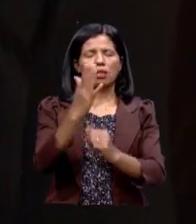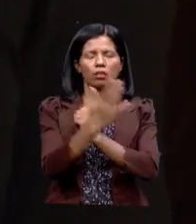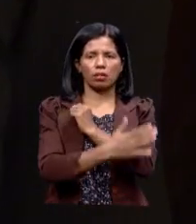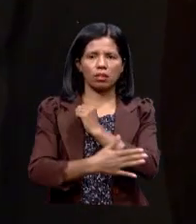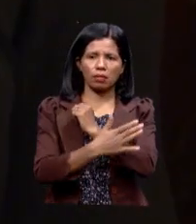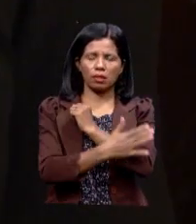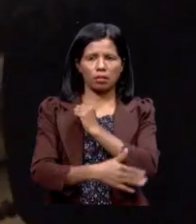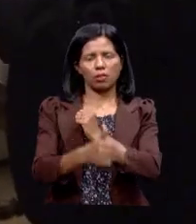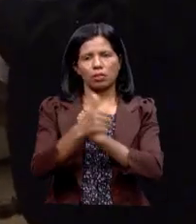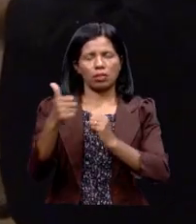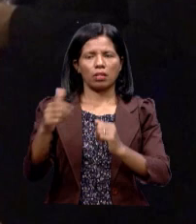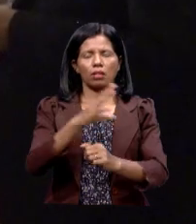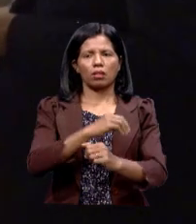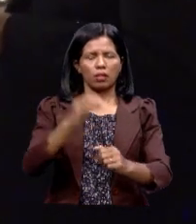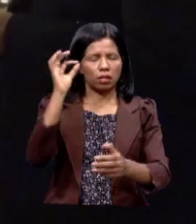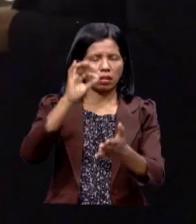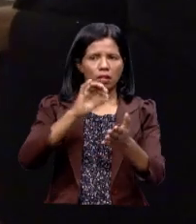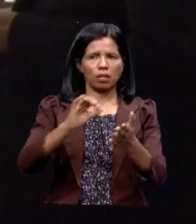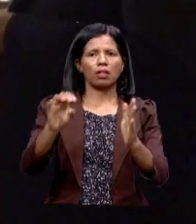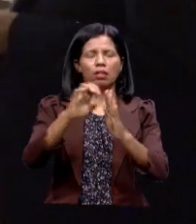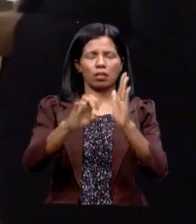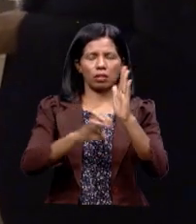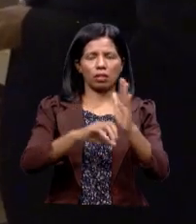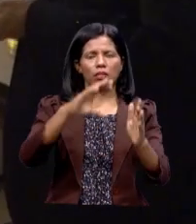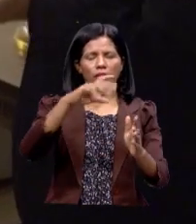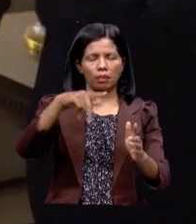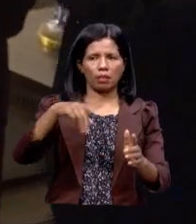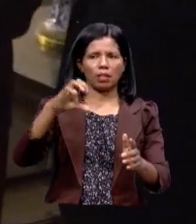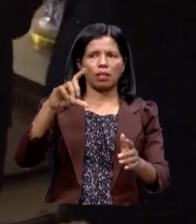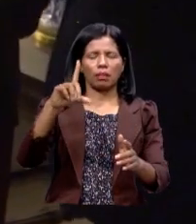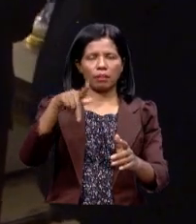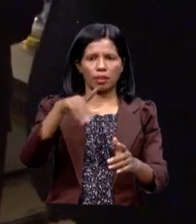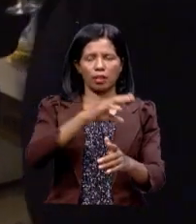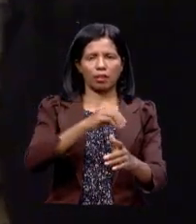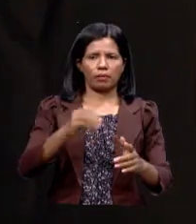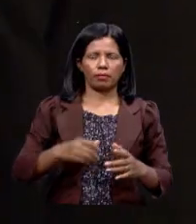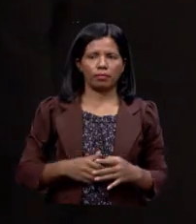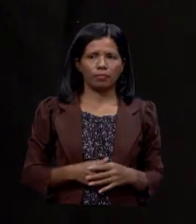delegação no mos Secretário Executivo CPLP Nian, Zacarias Albano da Costa.